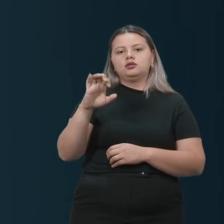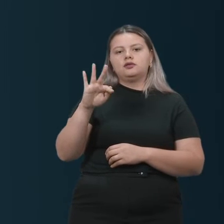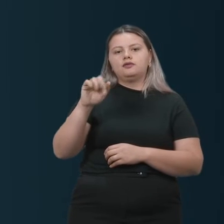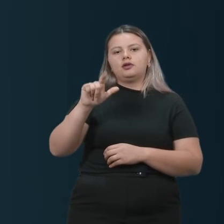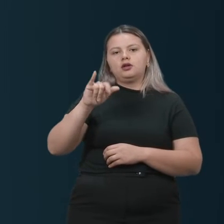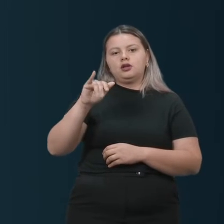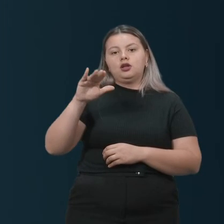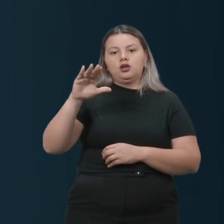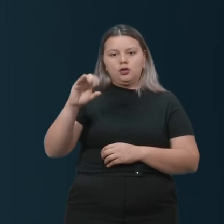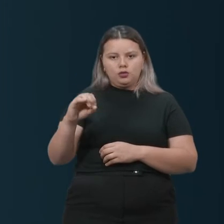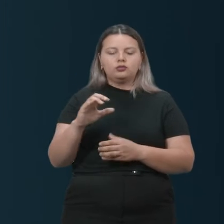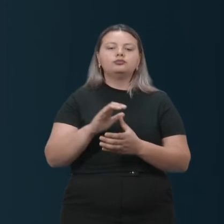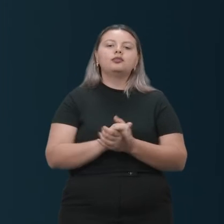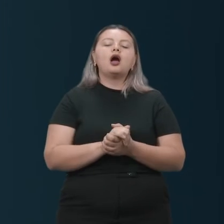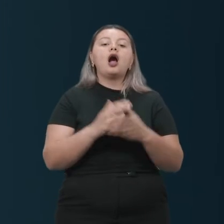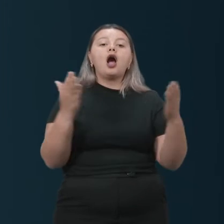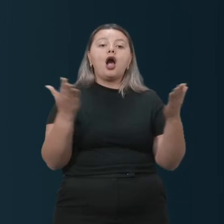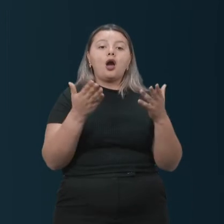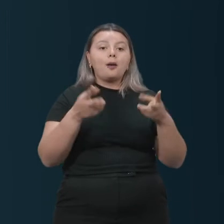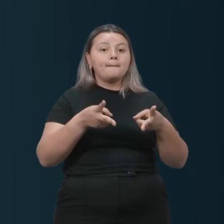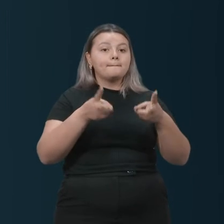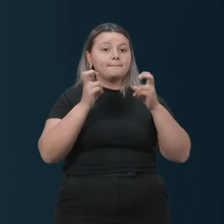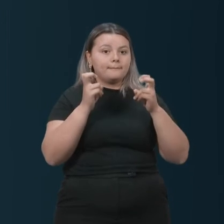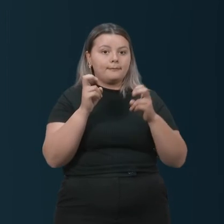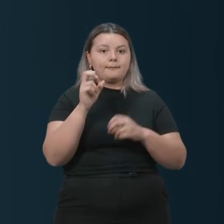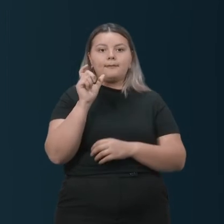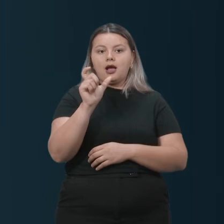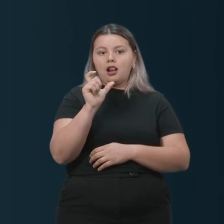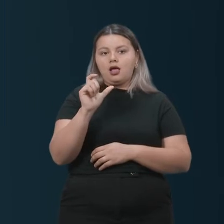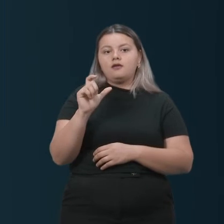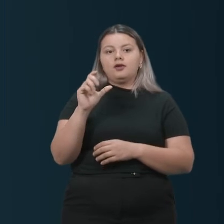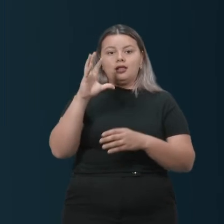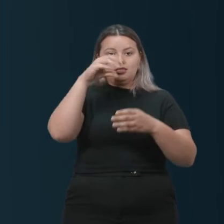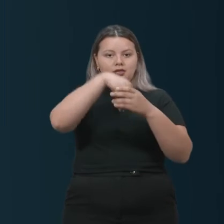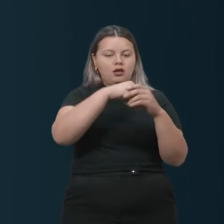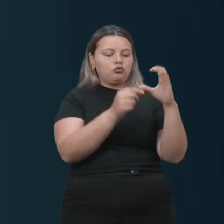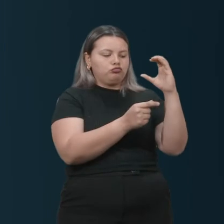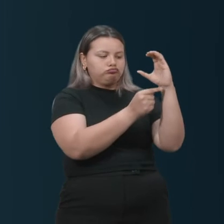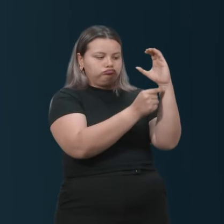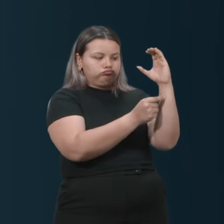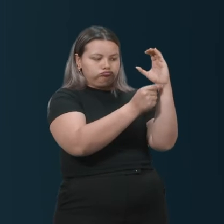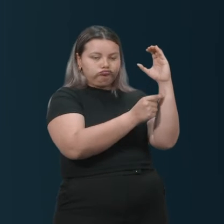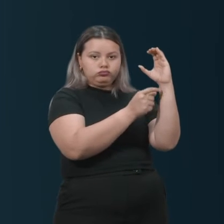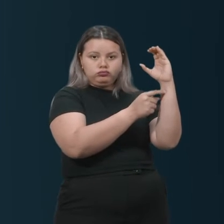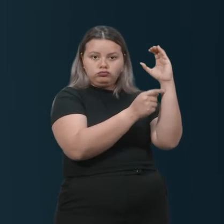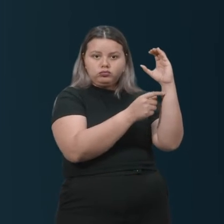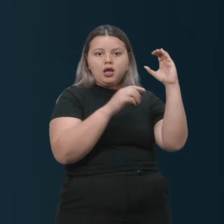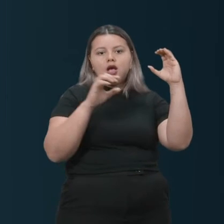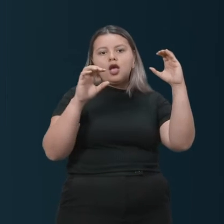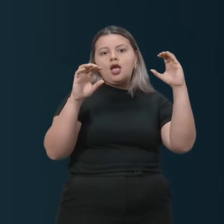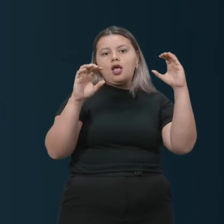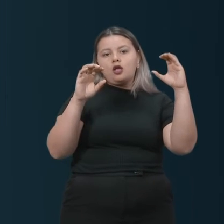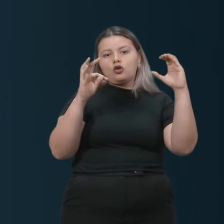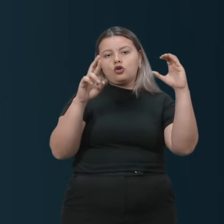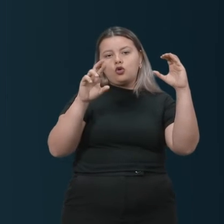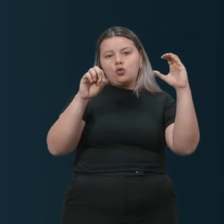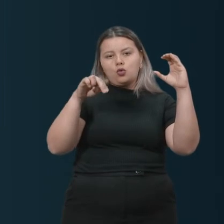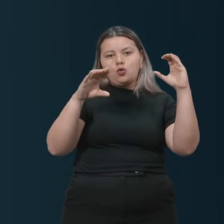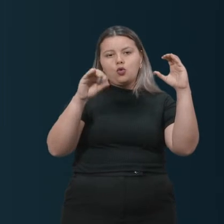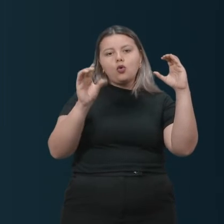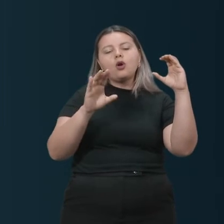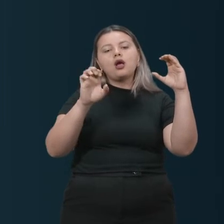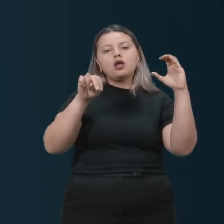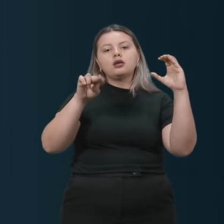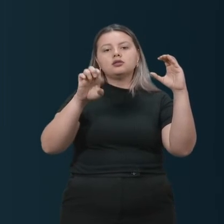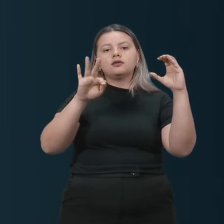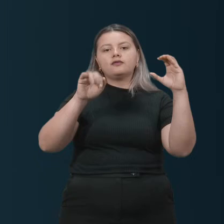medula espinal. Pensando então nas estruturas que compõem o encéfalo, o tronco encefálico exerce algumas